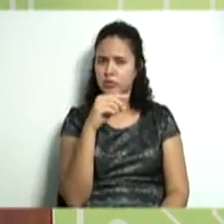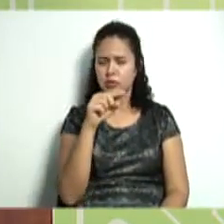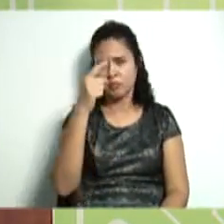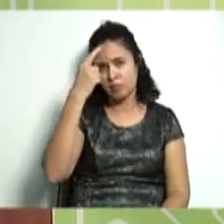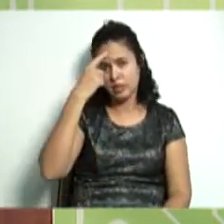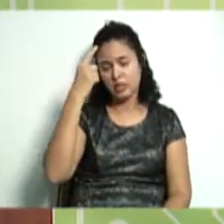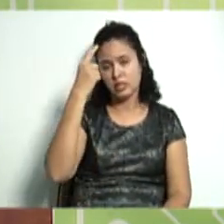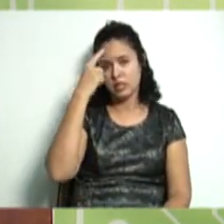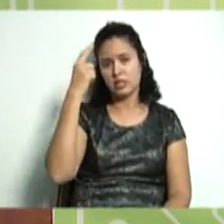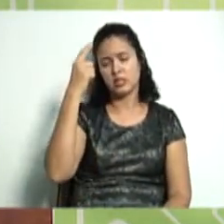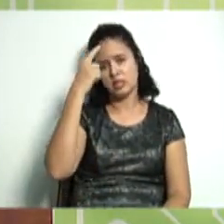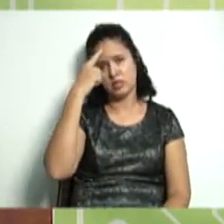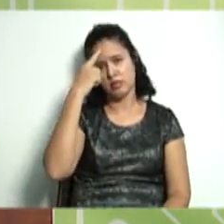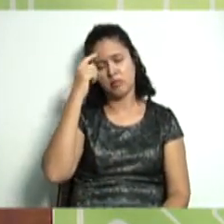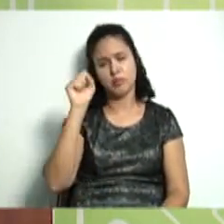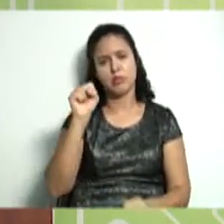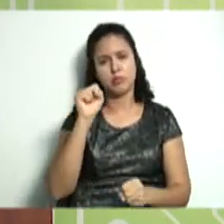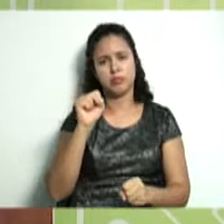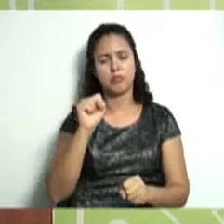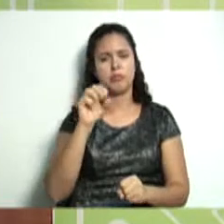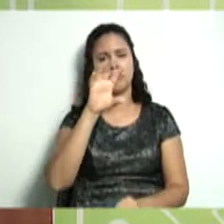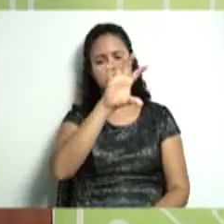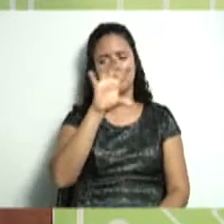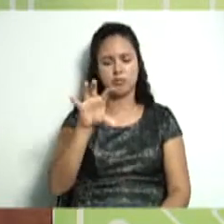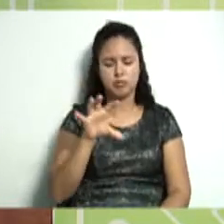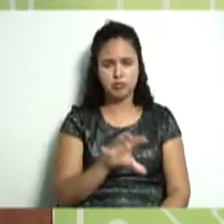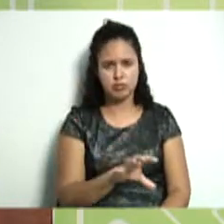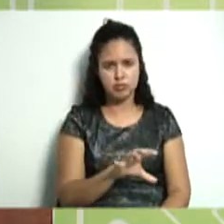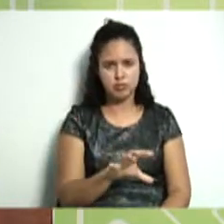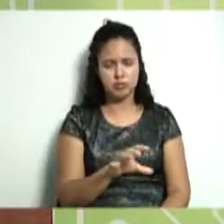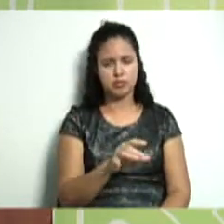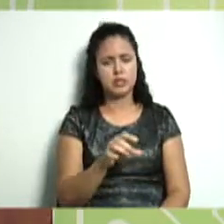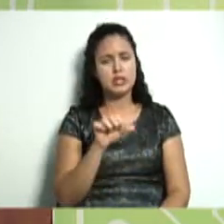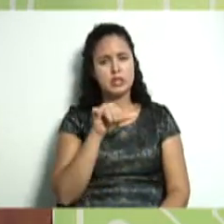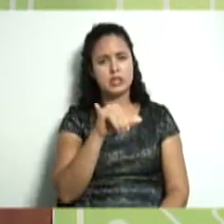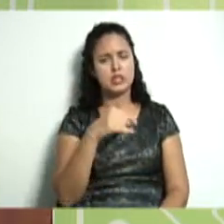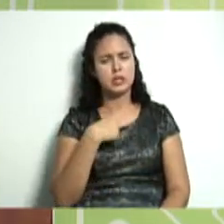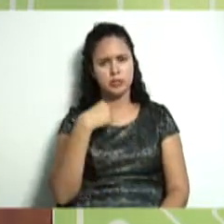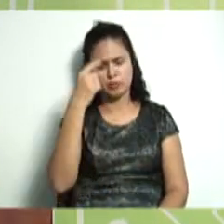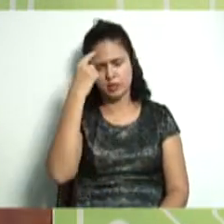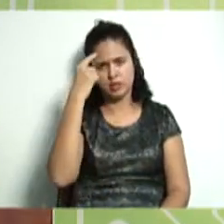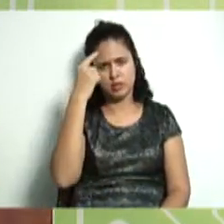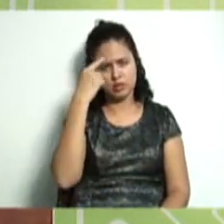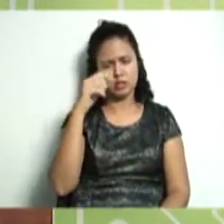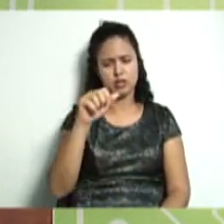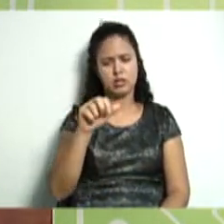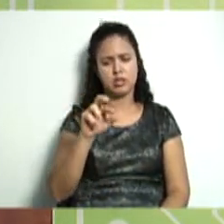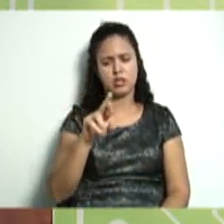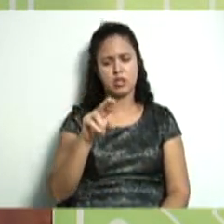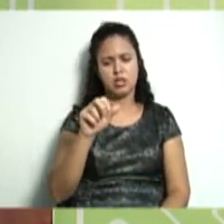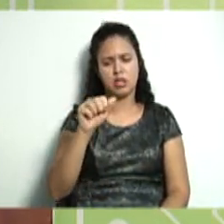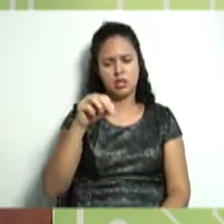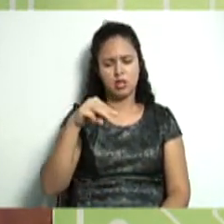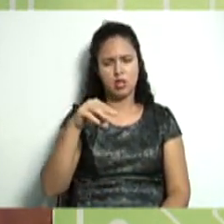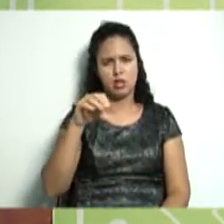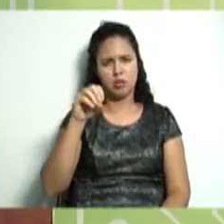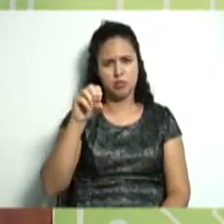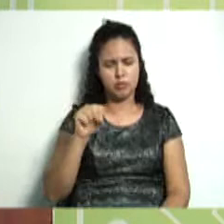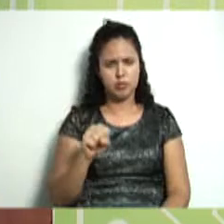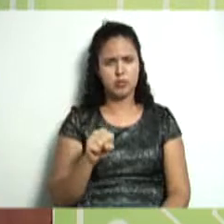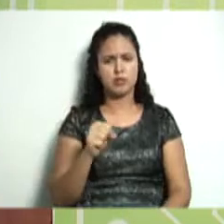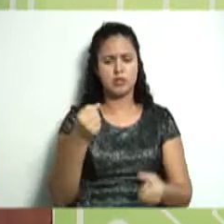para realizar nessa região. Se eu pensar, por exemplo, em ramos de transportes,